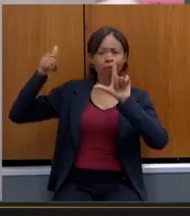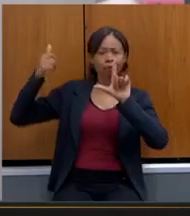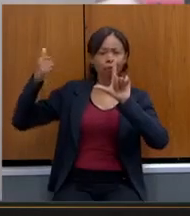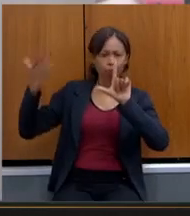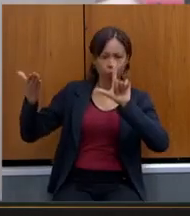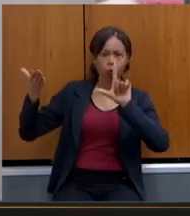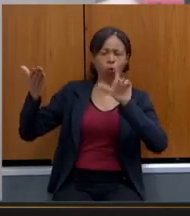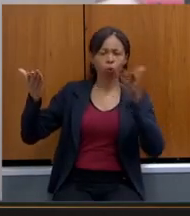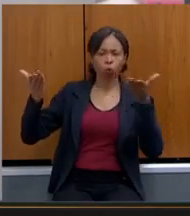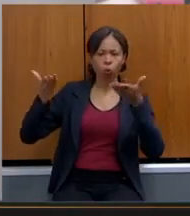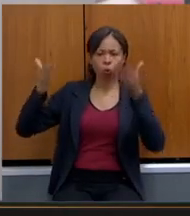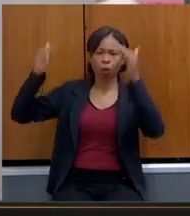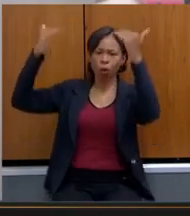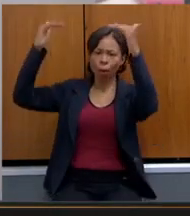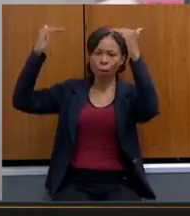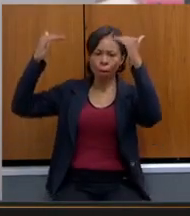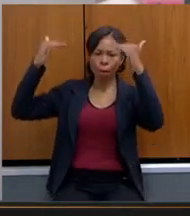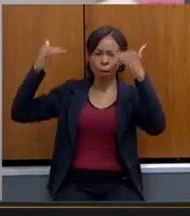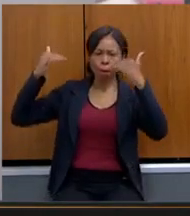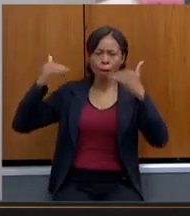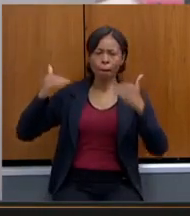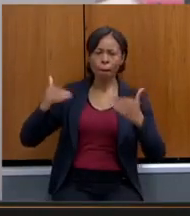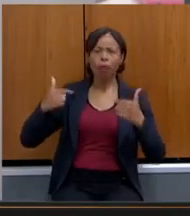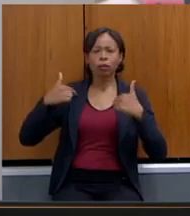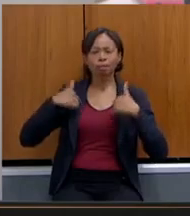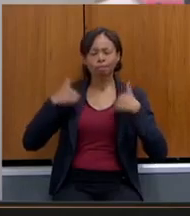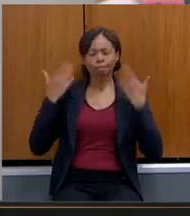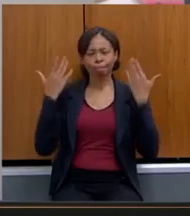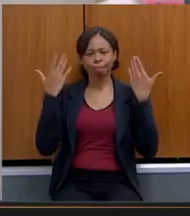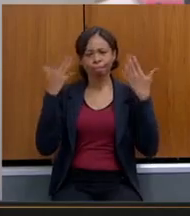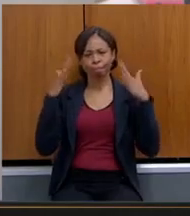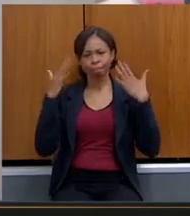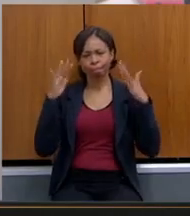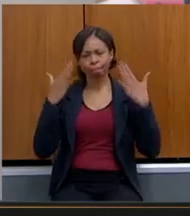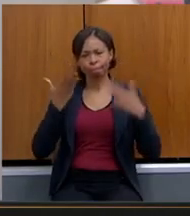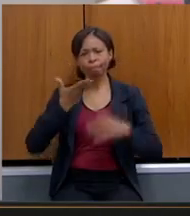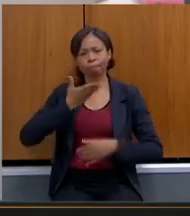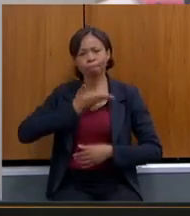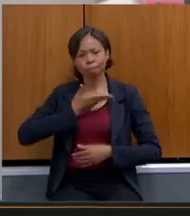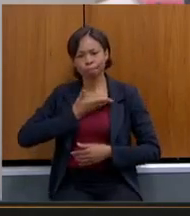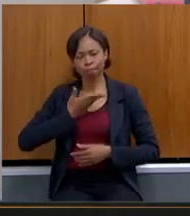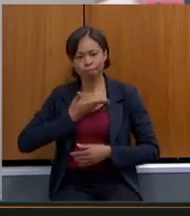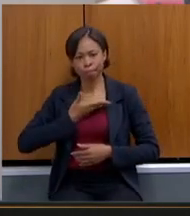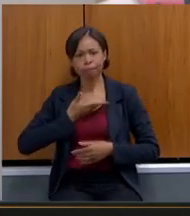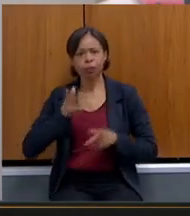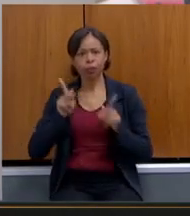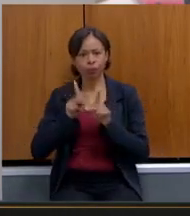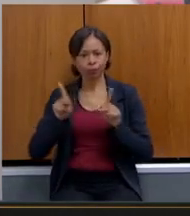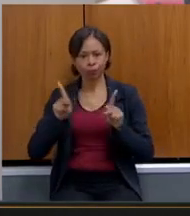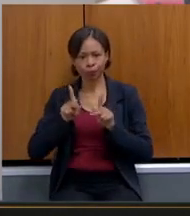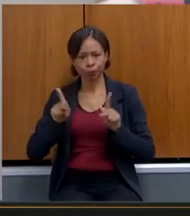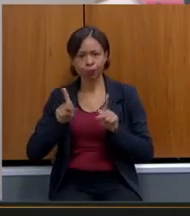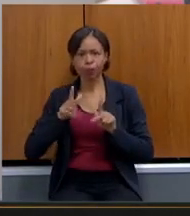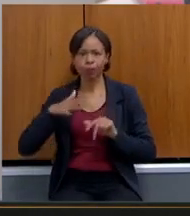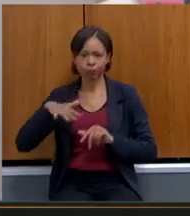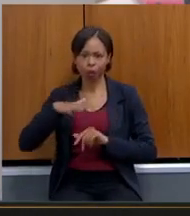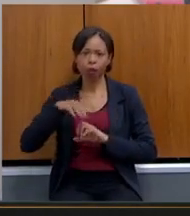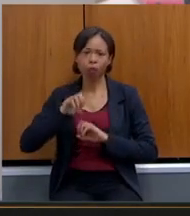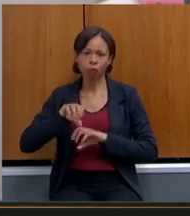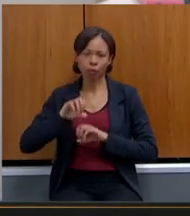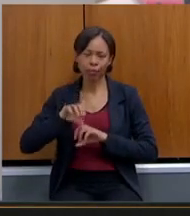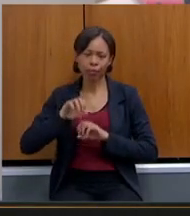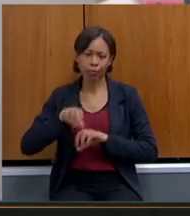toda essa audiência pública eu quero prestar homenagem aos meus colegas de profissão que fazem da educação